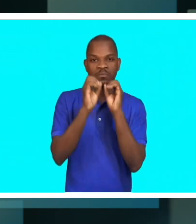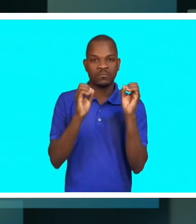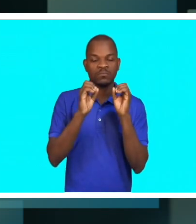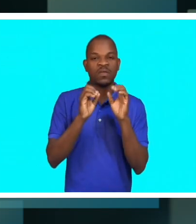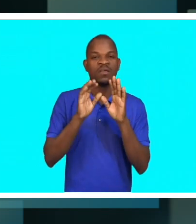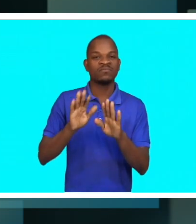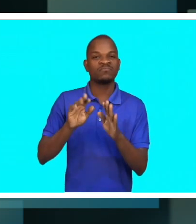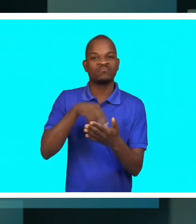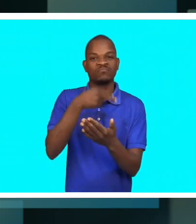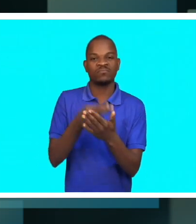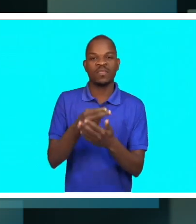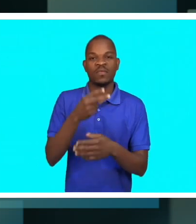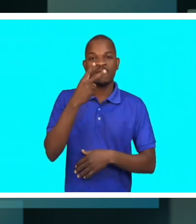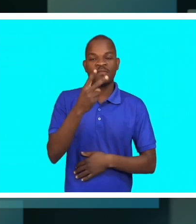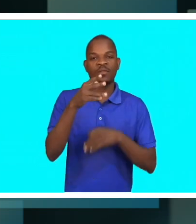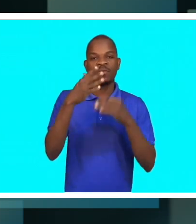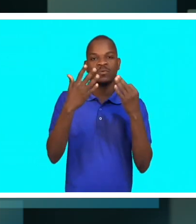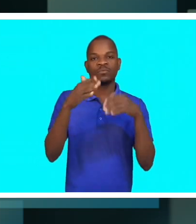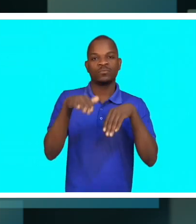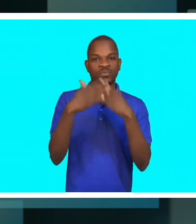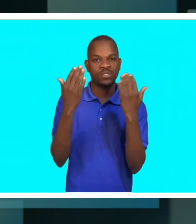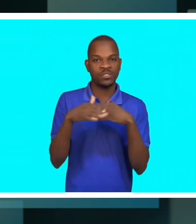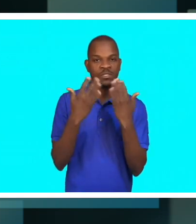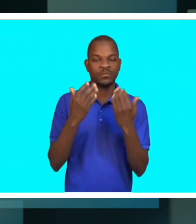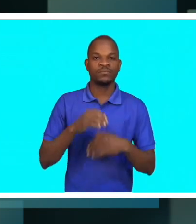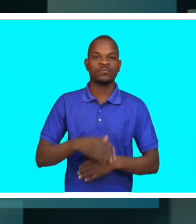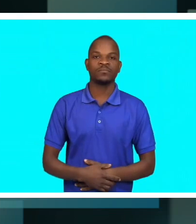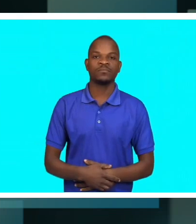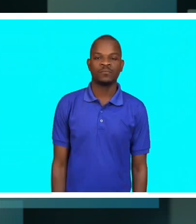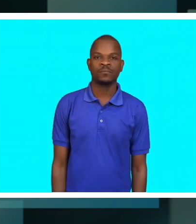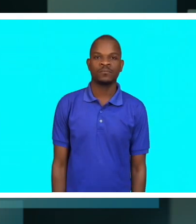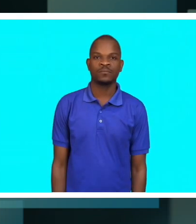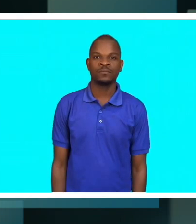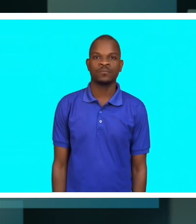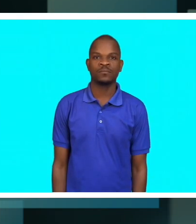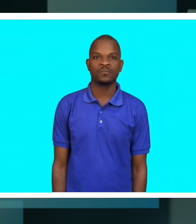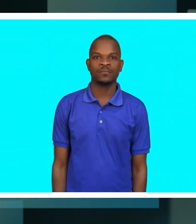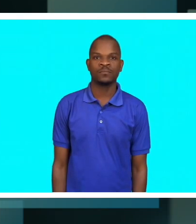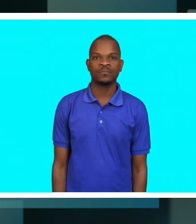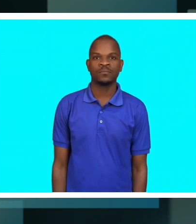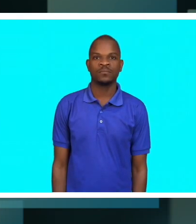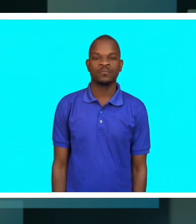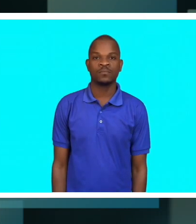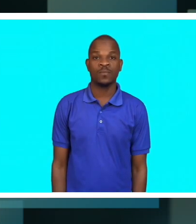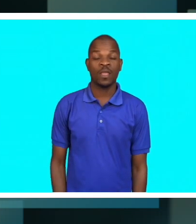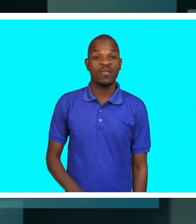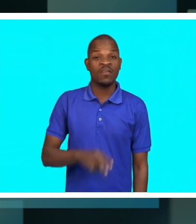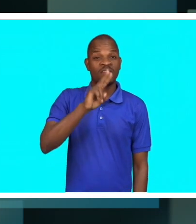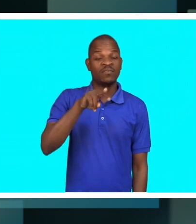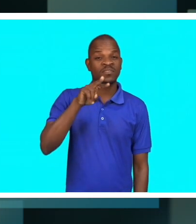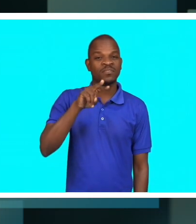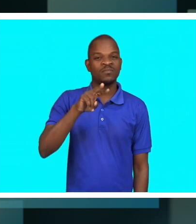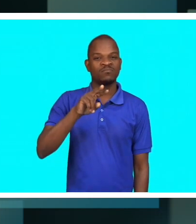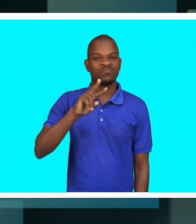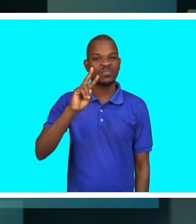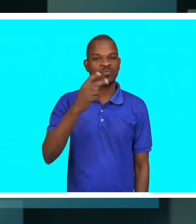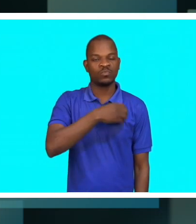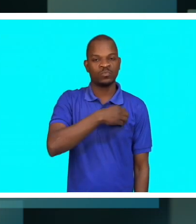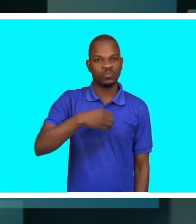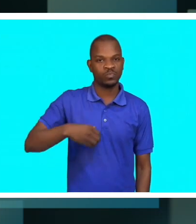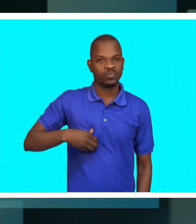de chorar, não tem nada. Então, ficou em termos de chorar, nada, nada, não nada. A visita de Nusamadze àquela cooperativa é